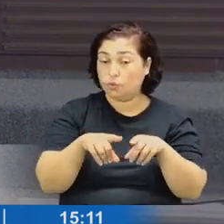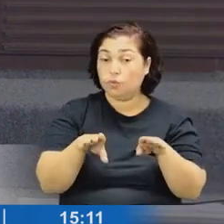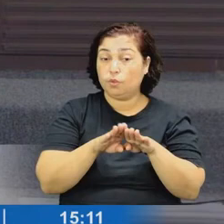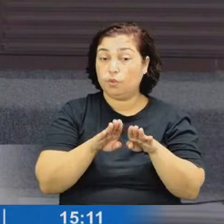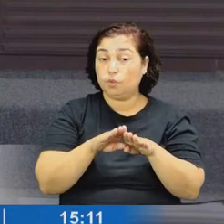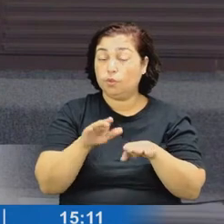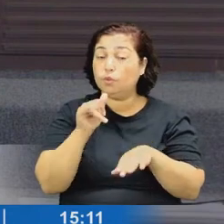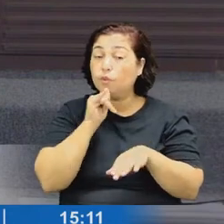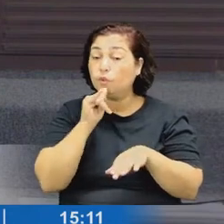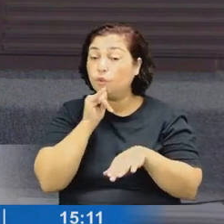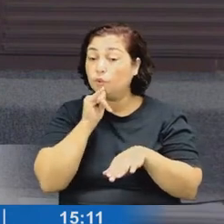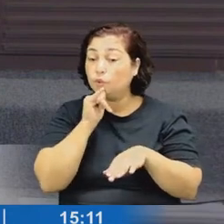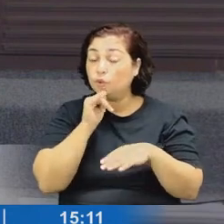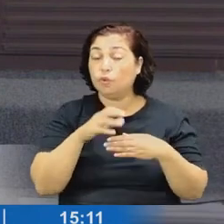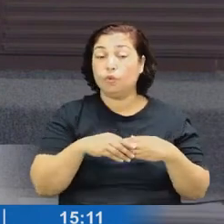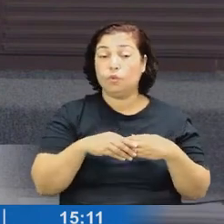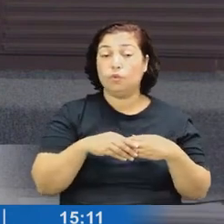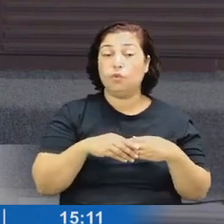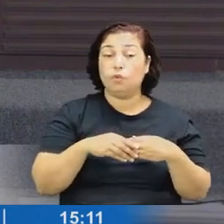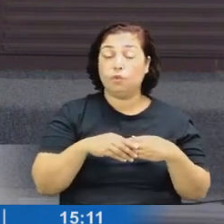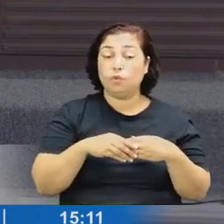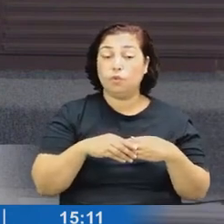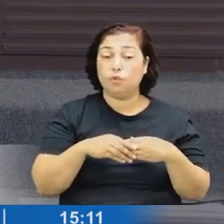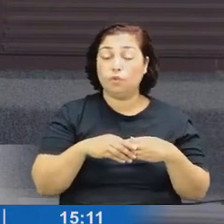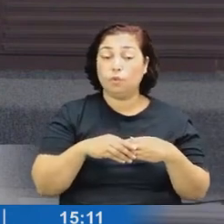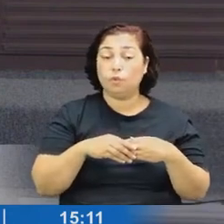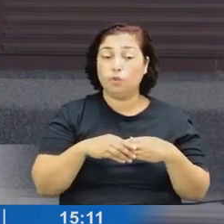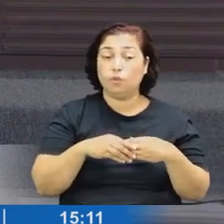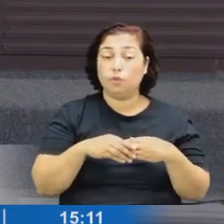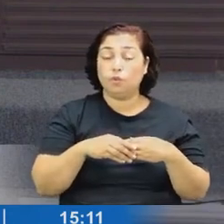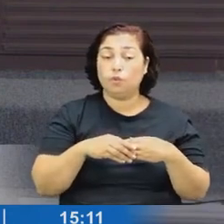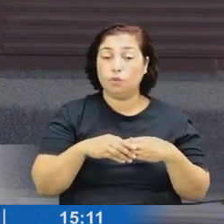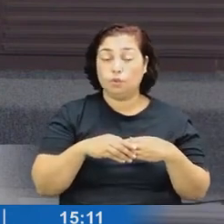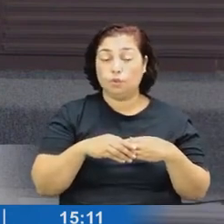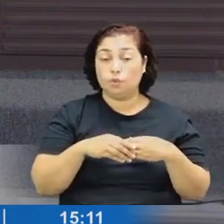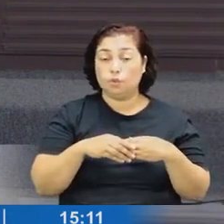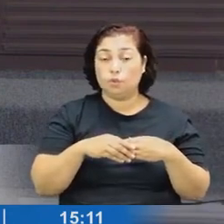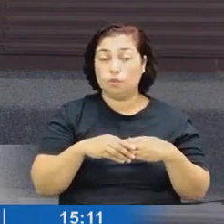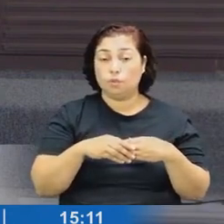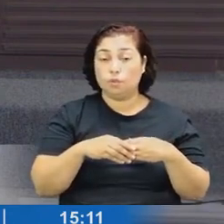da escola de samba eu dei aqui o exemplo acho que não né